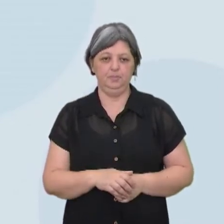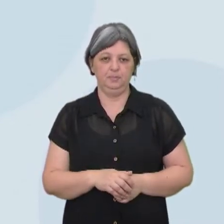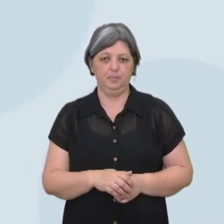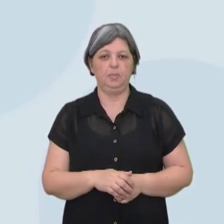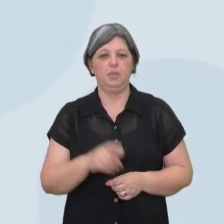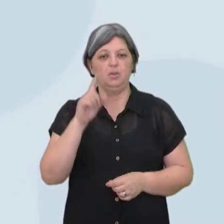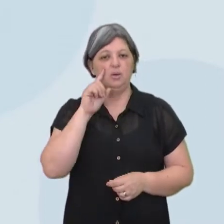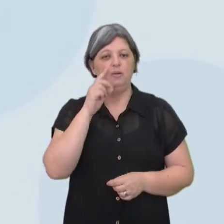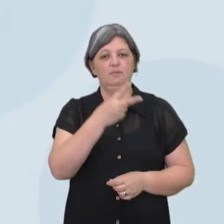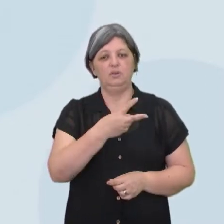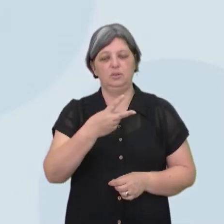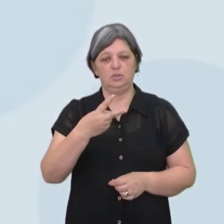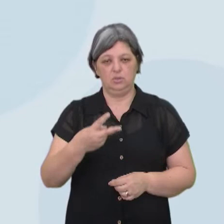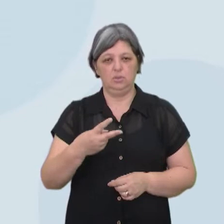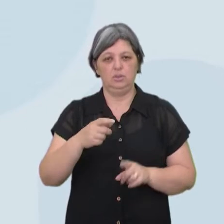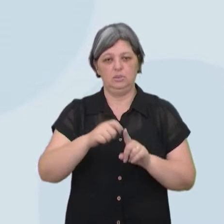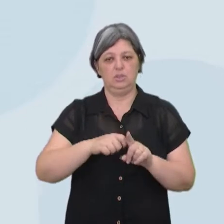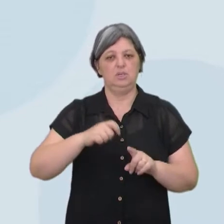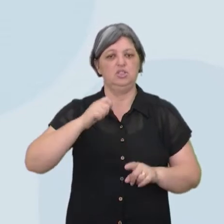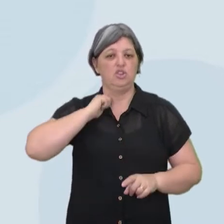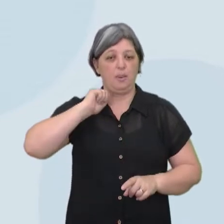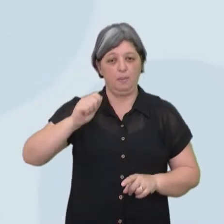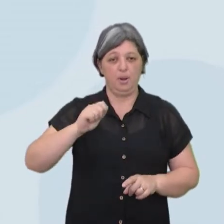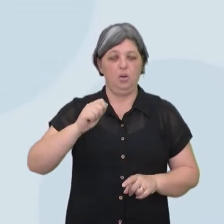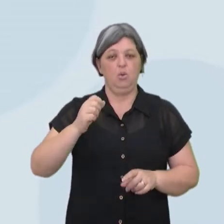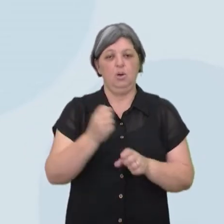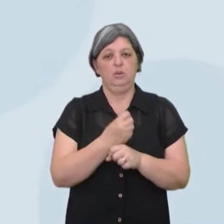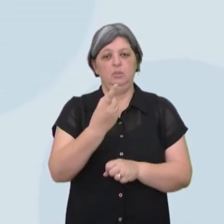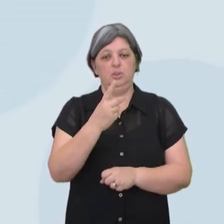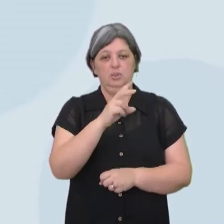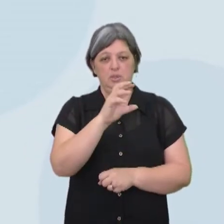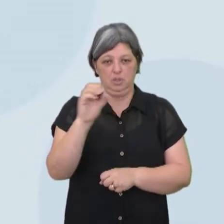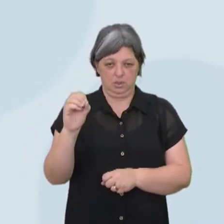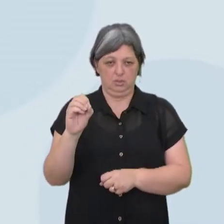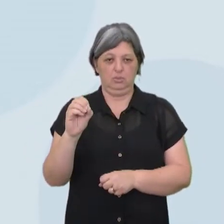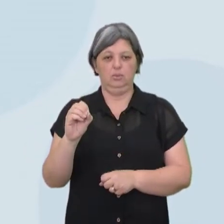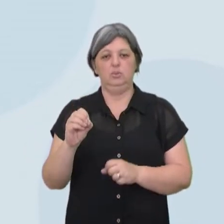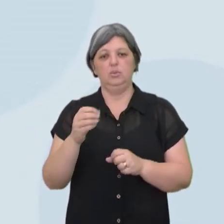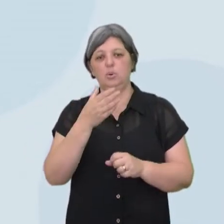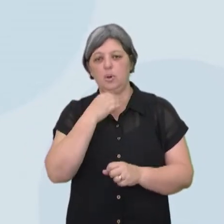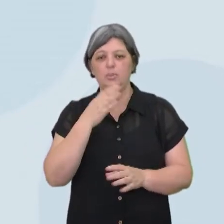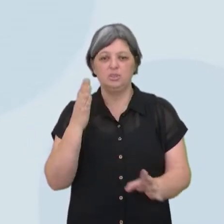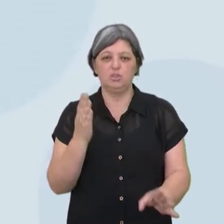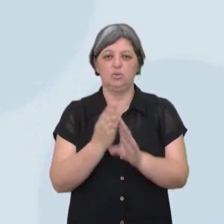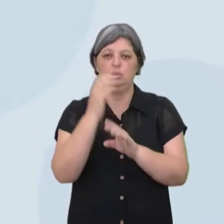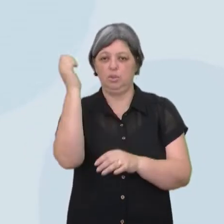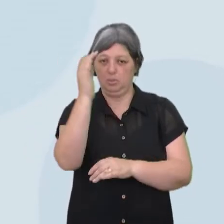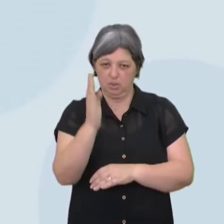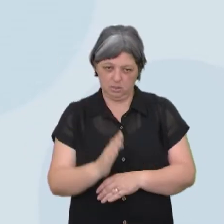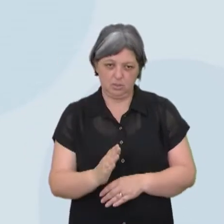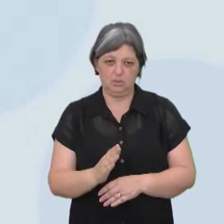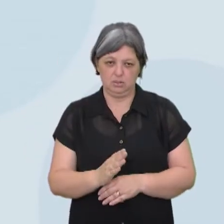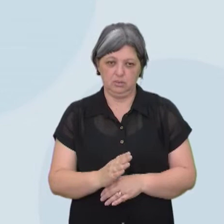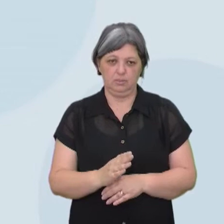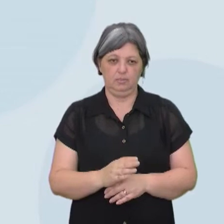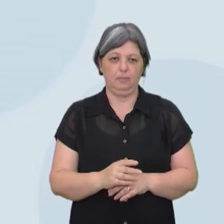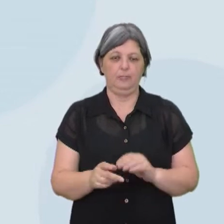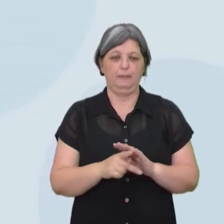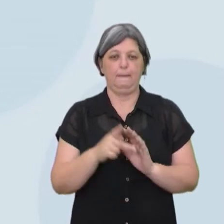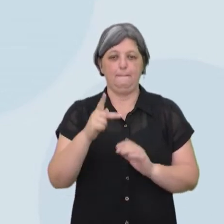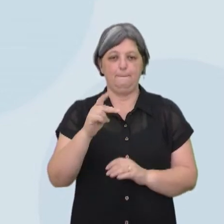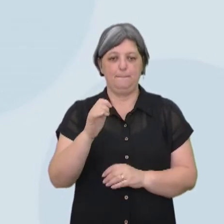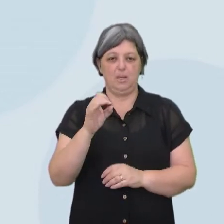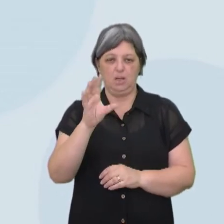22 de abril de 1500, aí a chegada de Pedro Álvares Cabral ao Brasil, e que acaba sendo também aí o pontapé inicial,